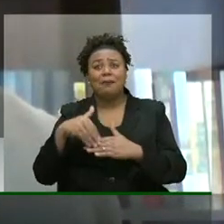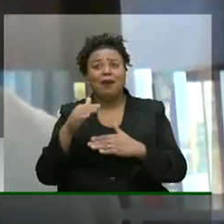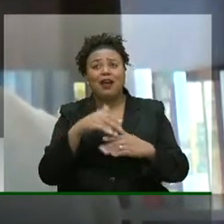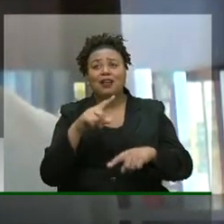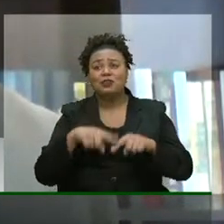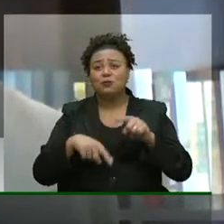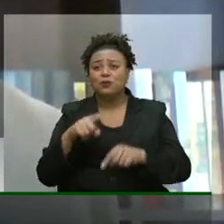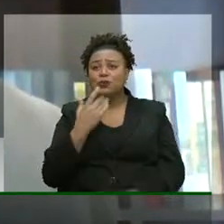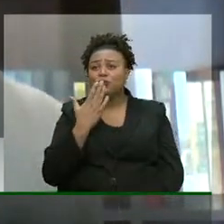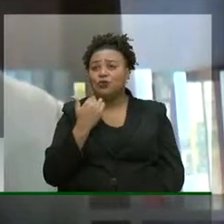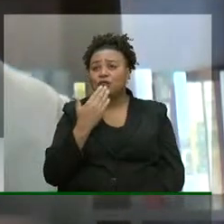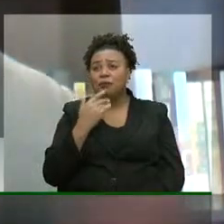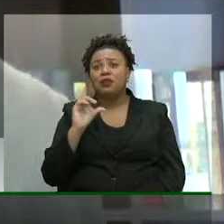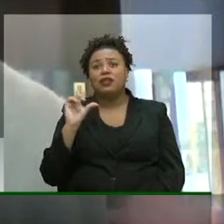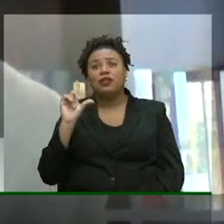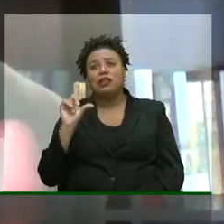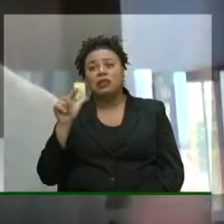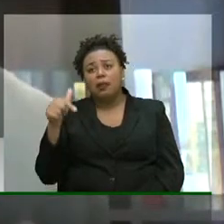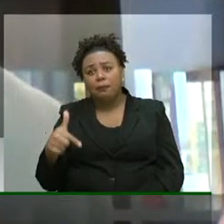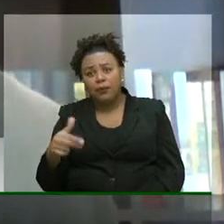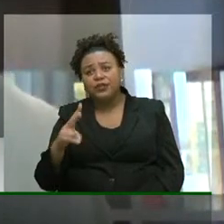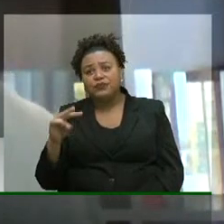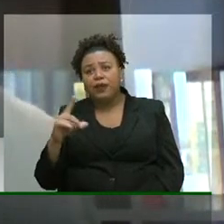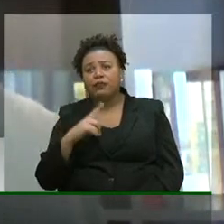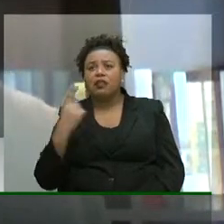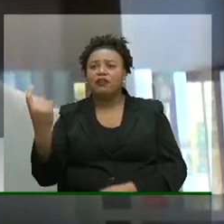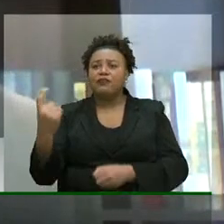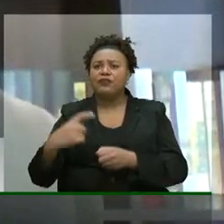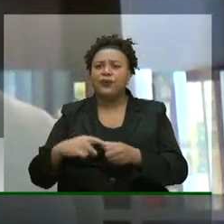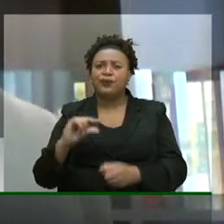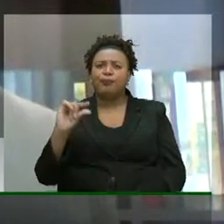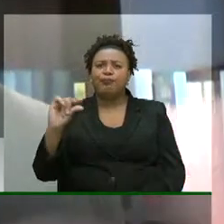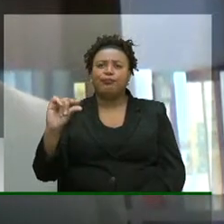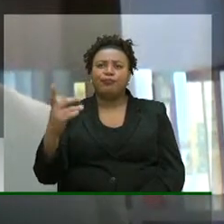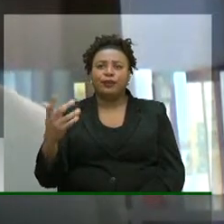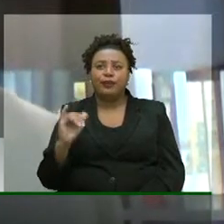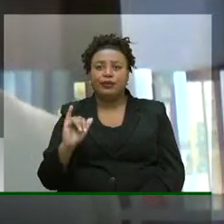cesta básica e depois ia ter uma pequena devolução